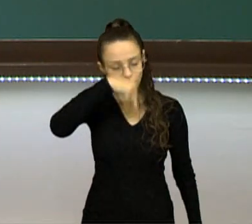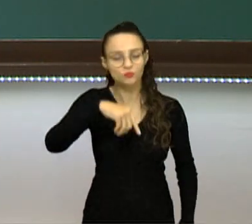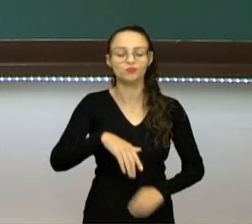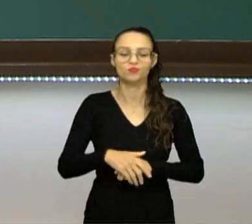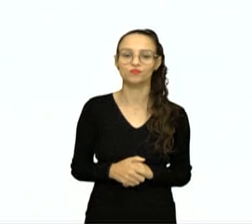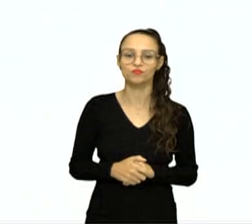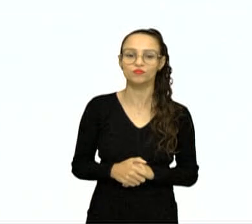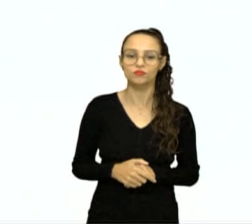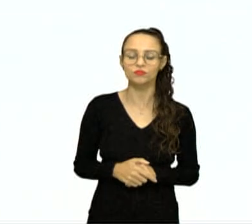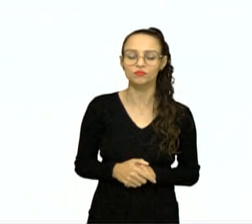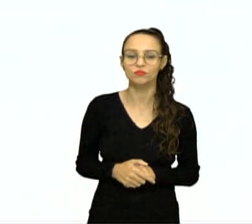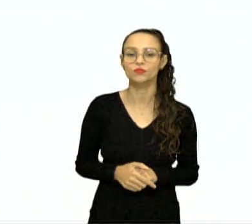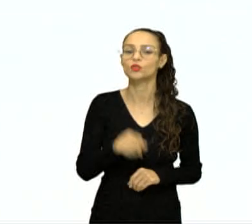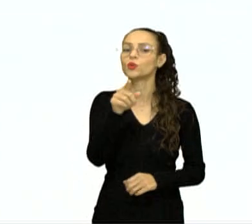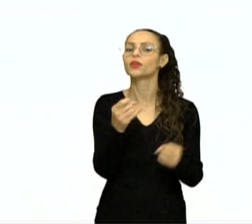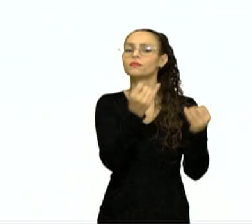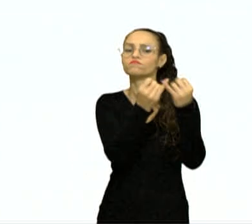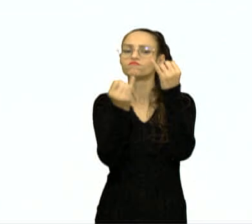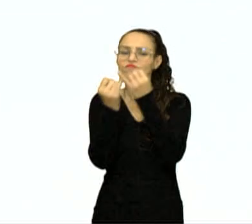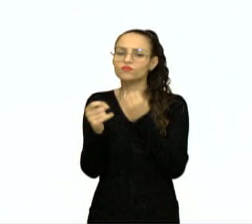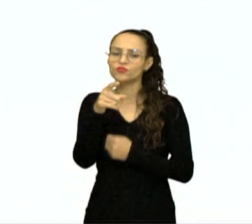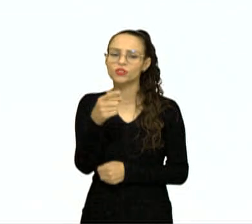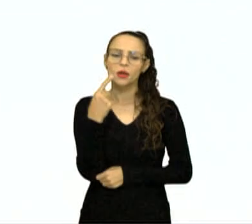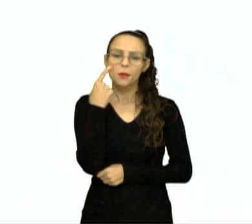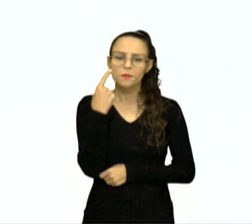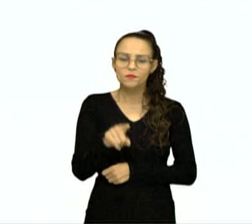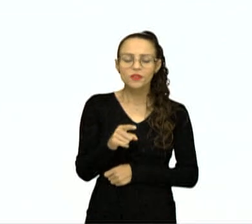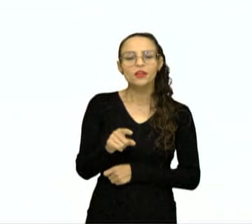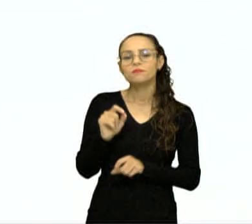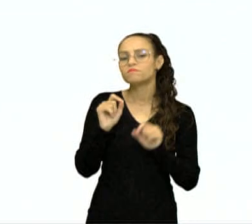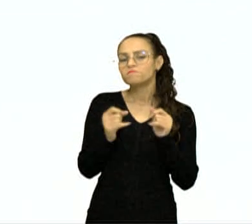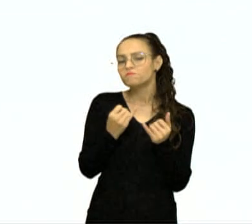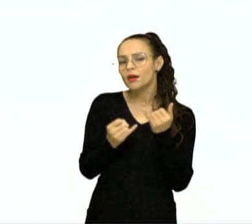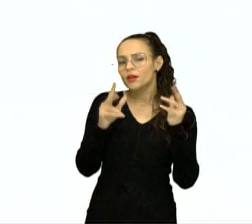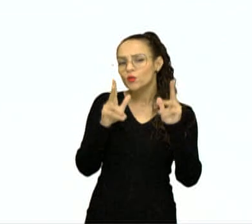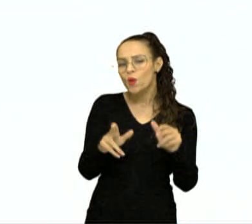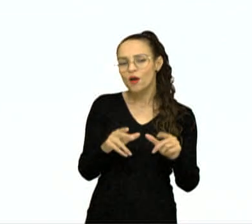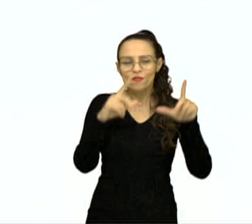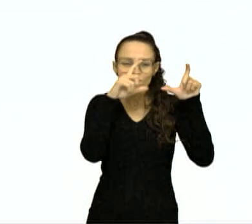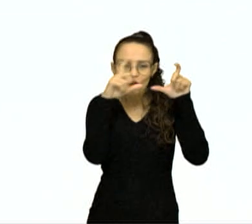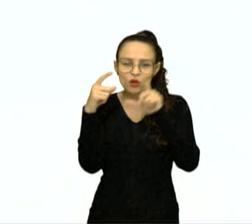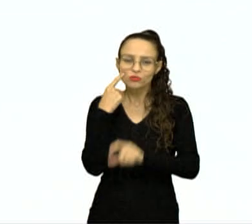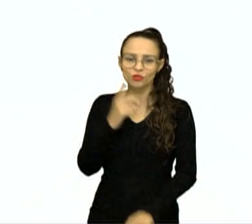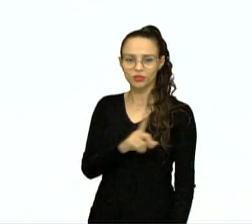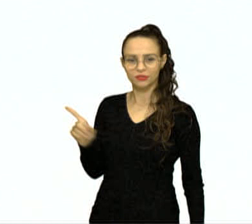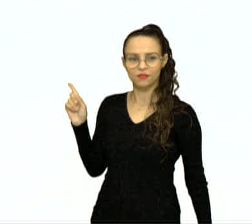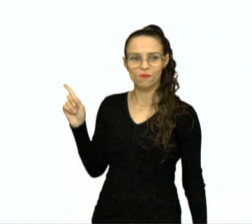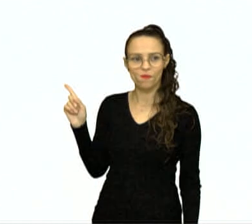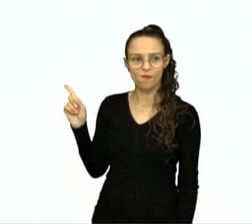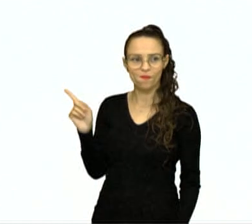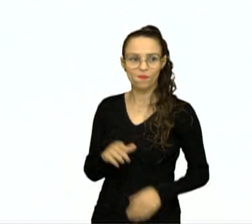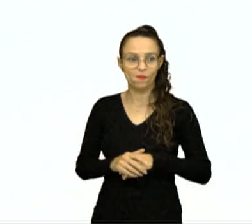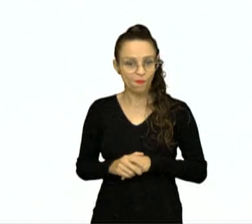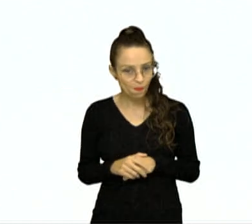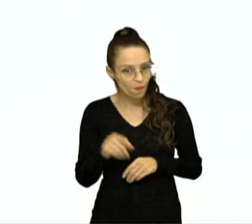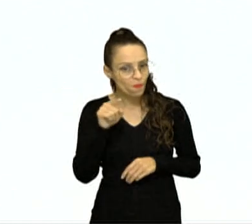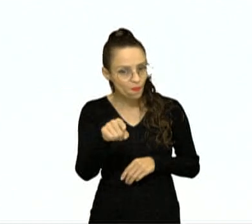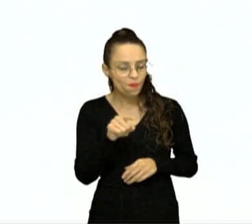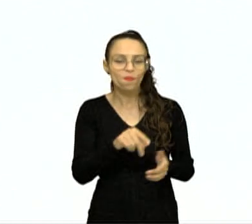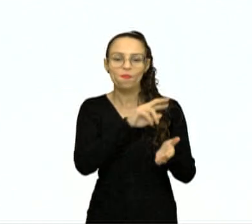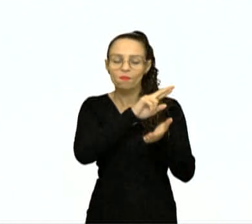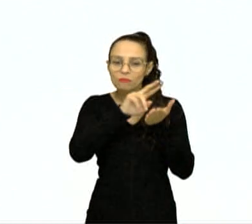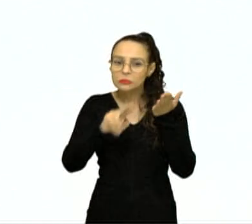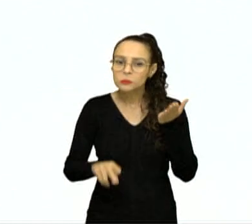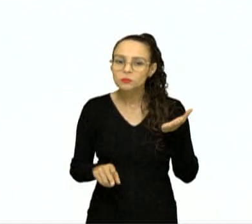Quais semelhanças vocês conseguem identificar nas pessoas das fotos abaixo? Pois é, olha lá, é isso que nós estamos falando de